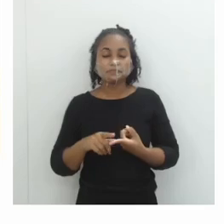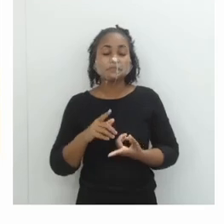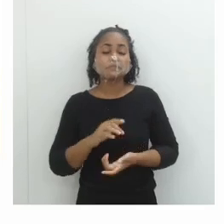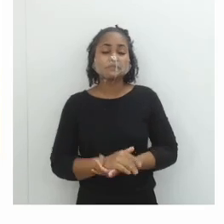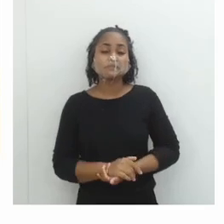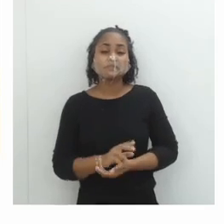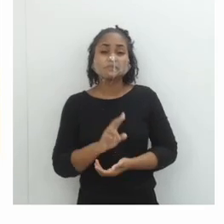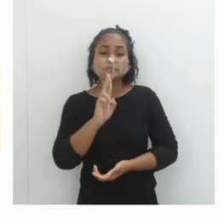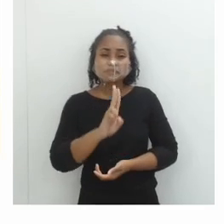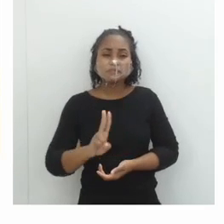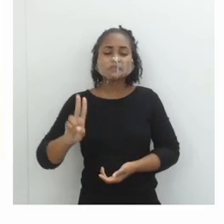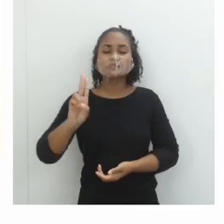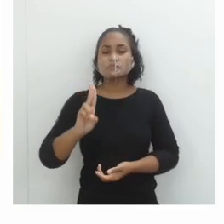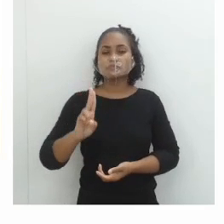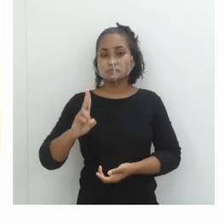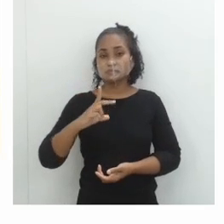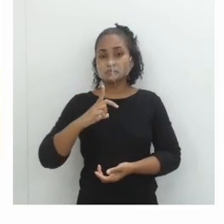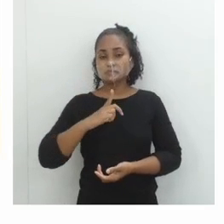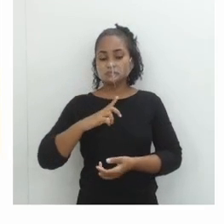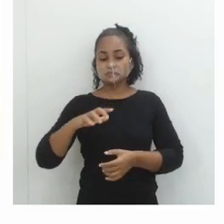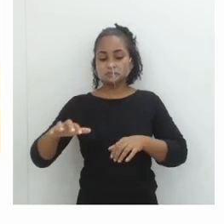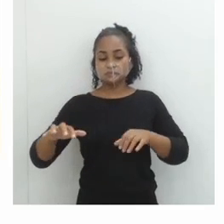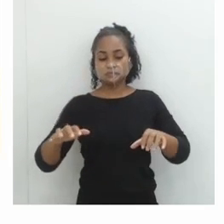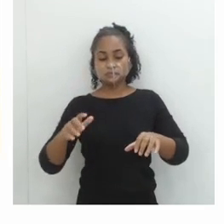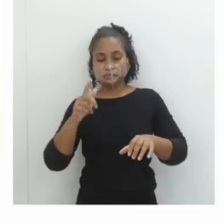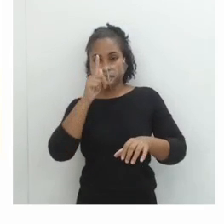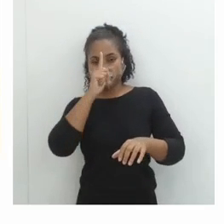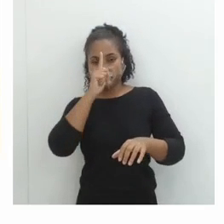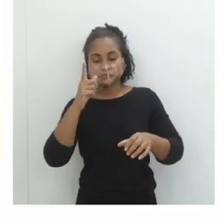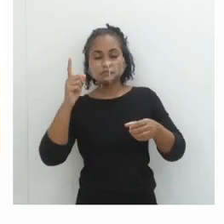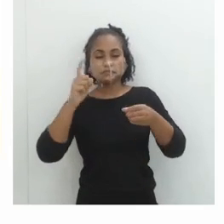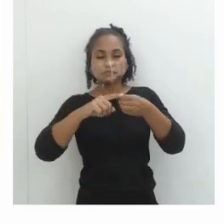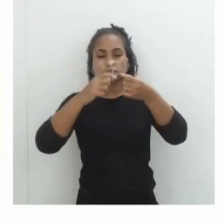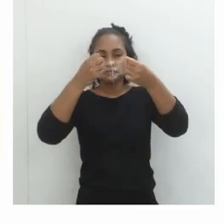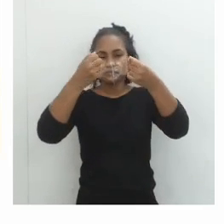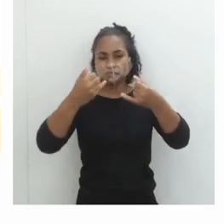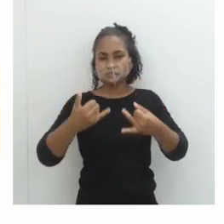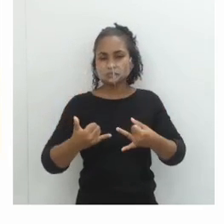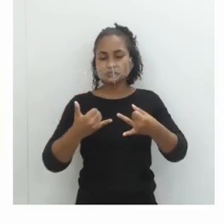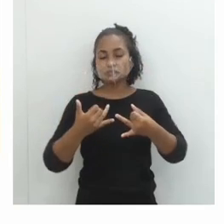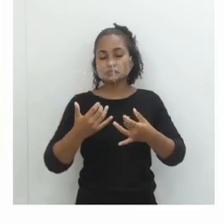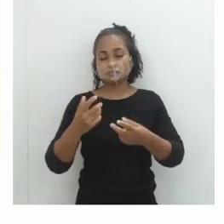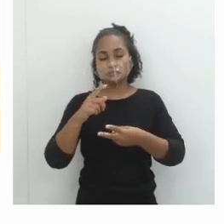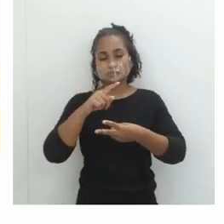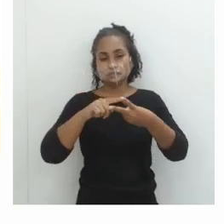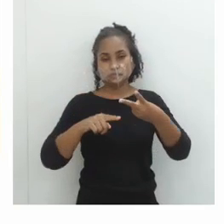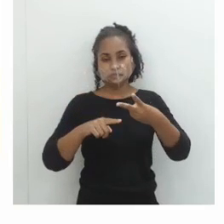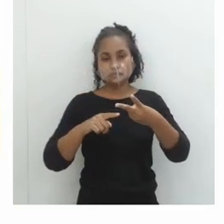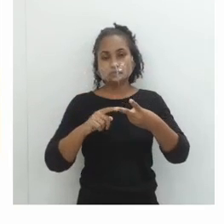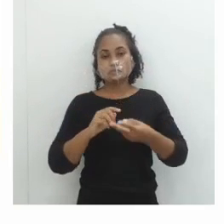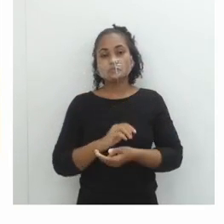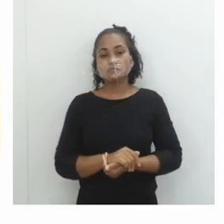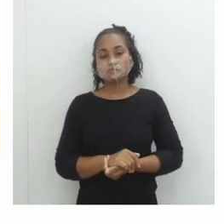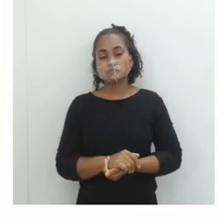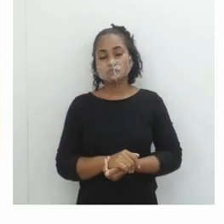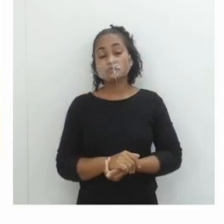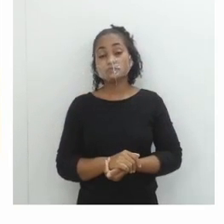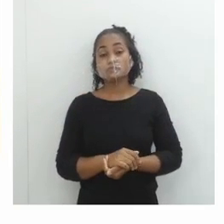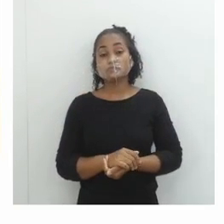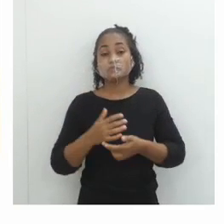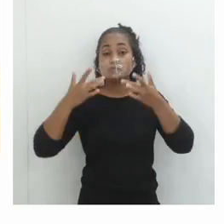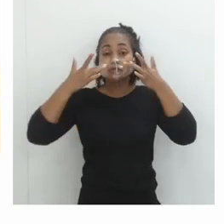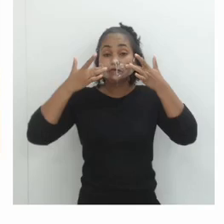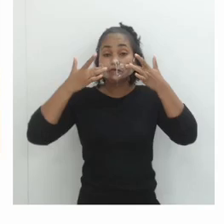gente utiliza a divisão desse teatro grego, que é o que eu volto a falar para vocês, em duas, né? Ou é o teatro